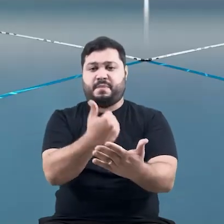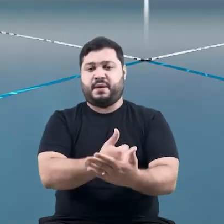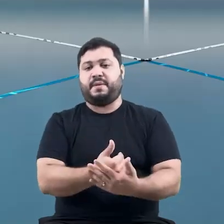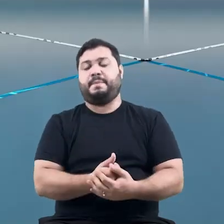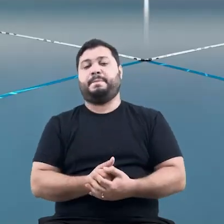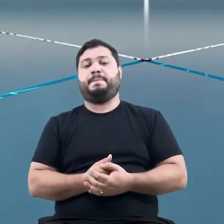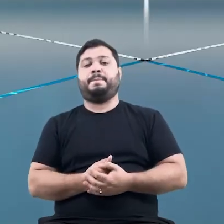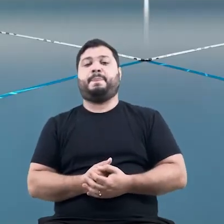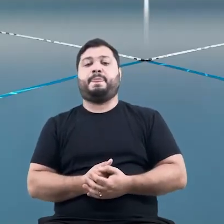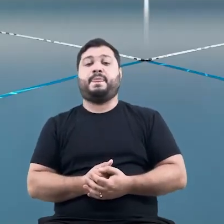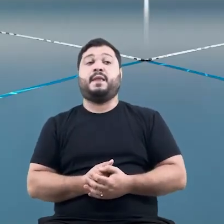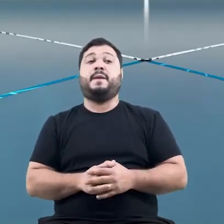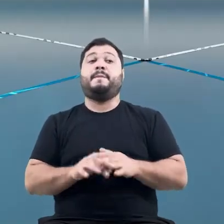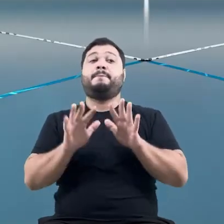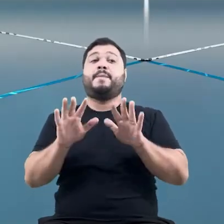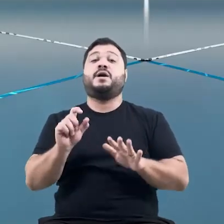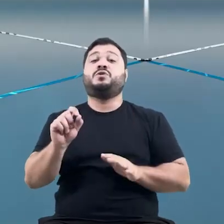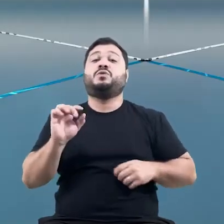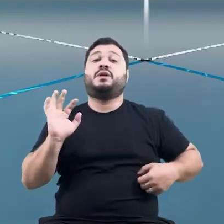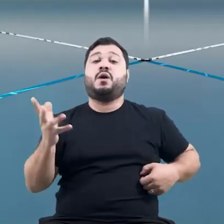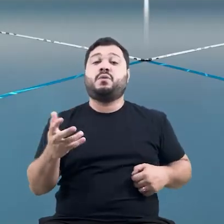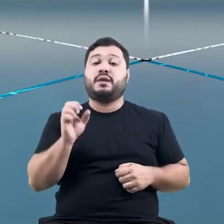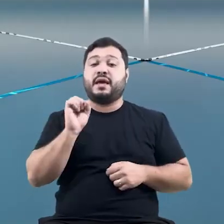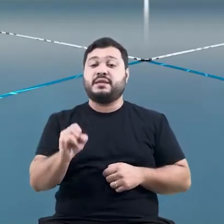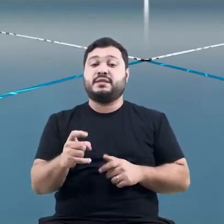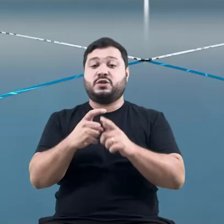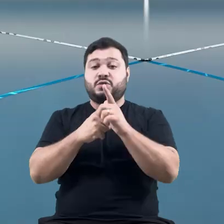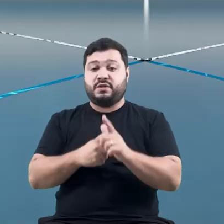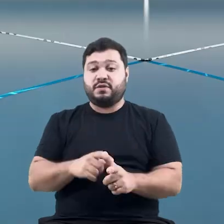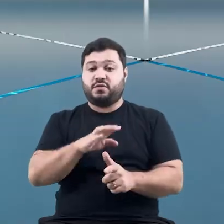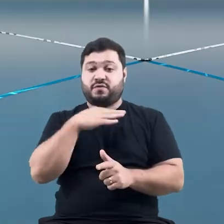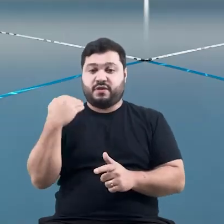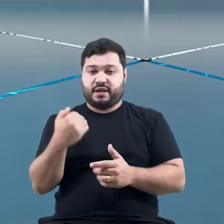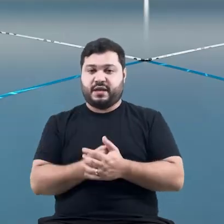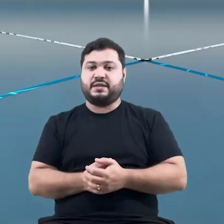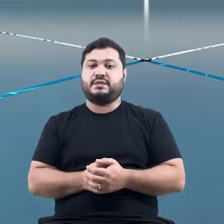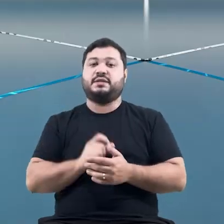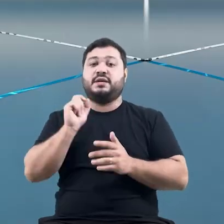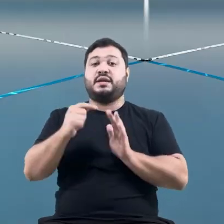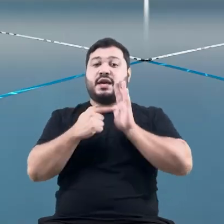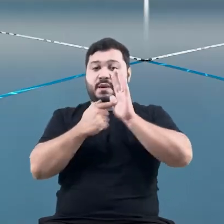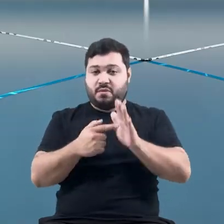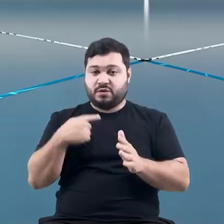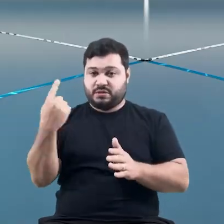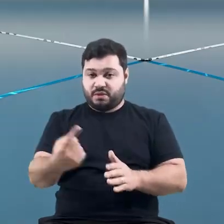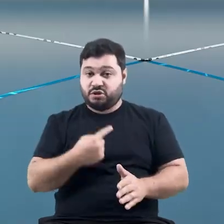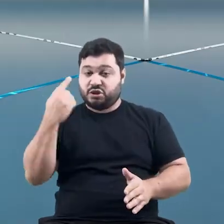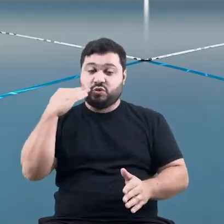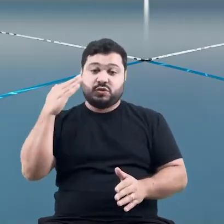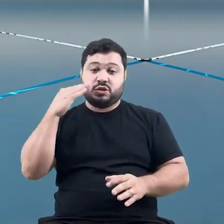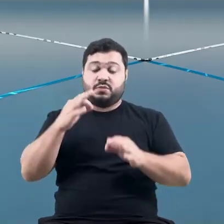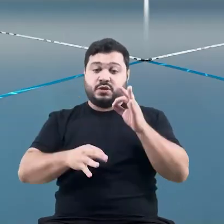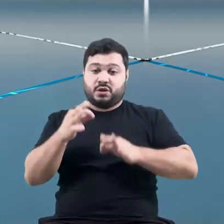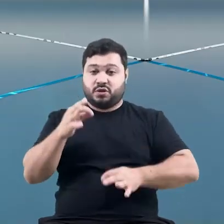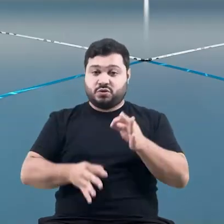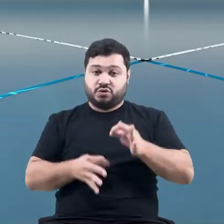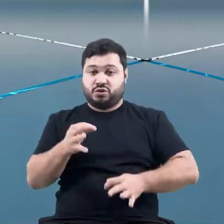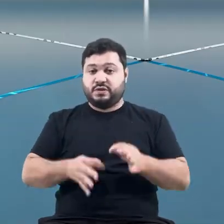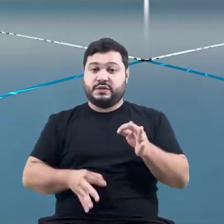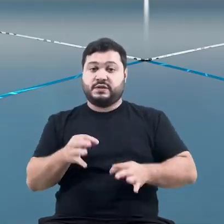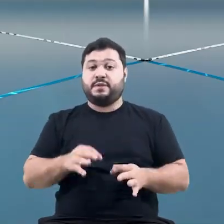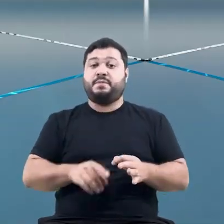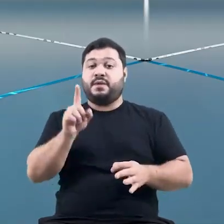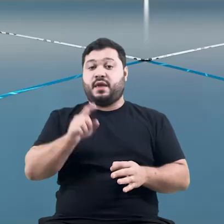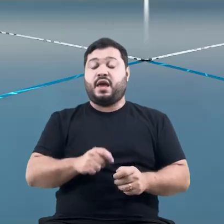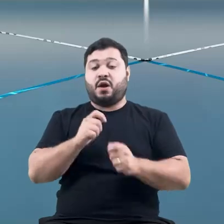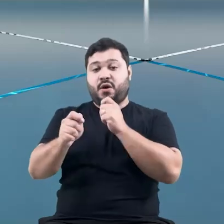folha de pagamento ou do benefício. Mas e o que acontece se o devedor falece? Quem mostra pra gente o entendimento da justiça em